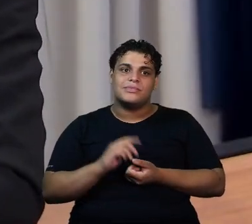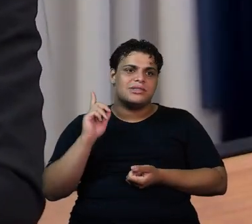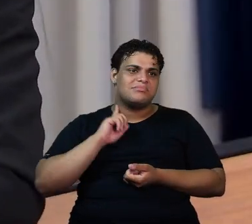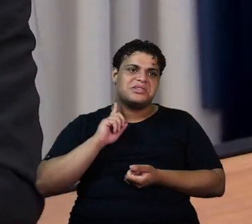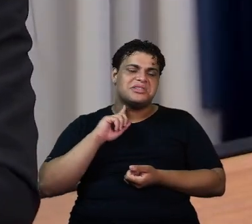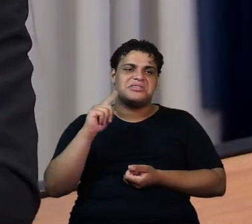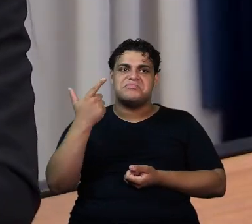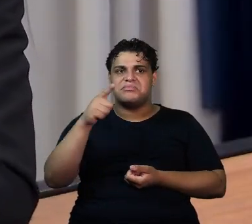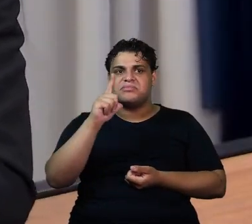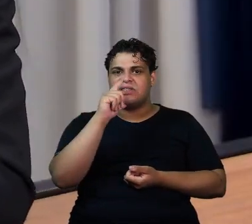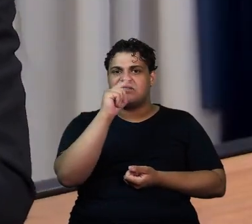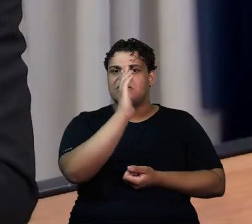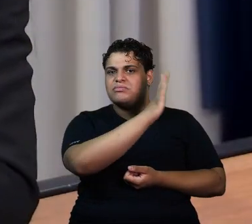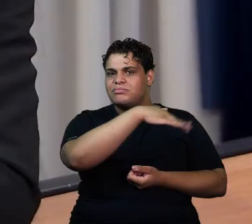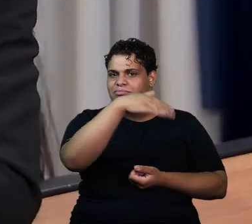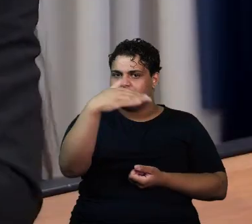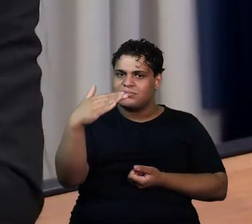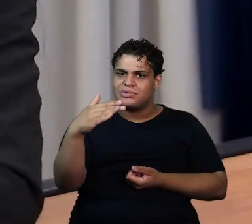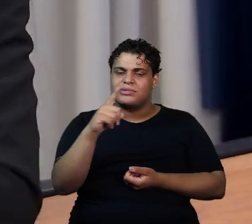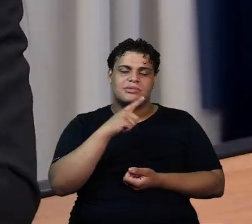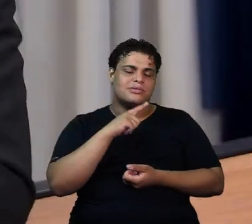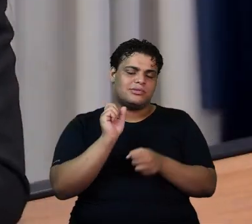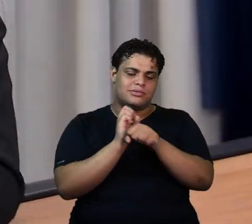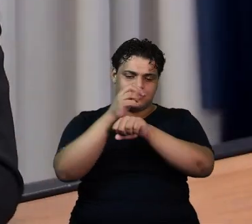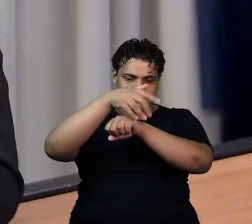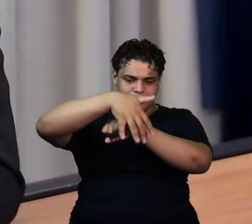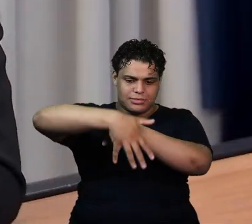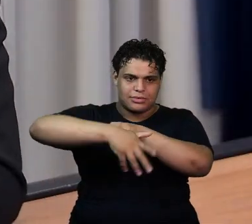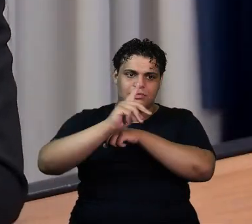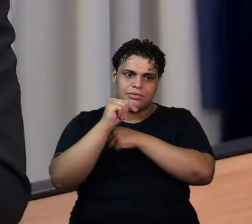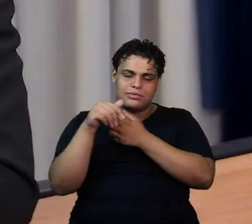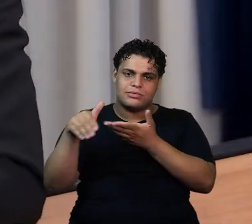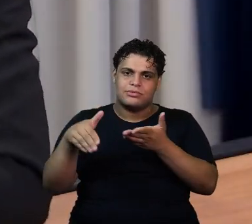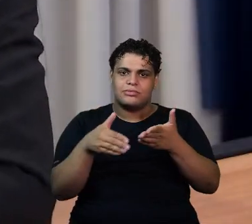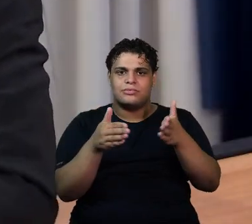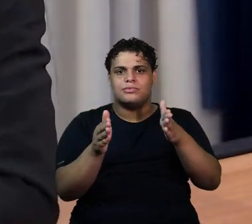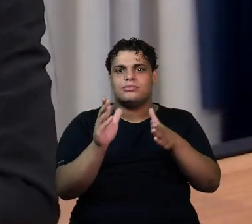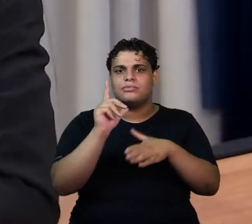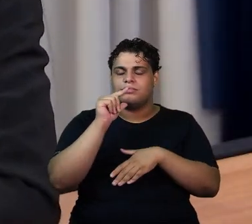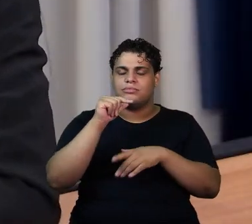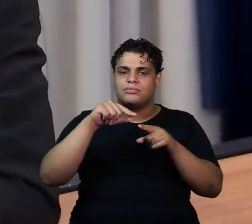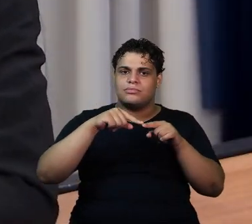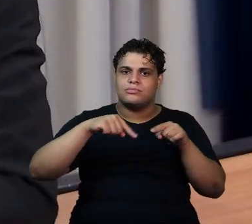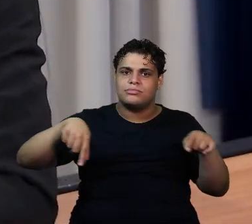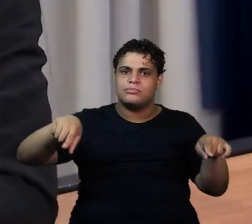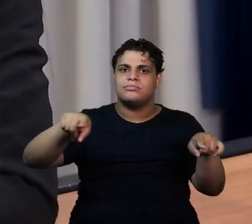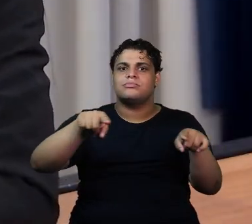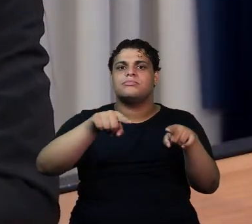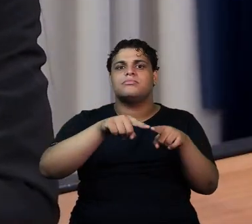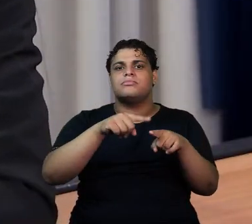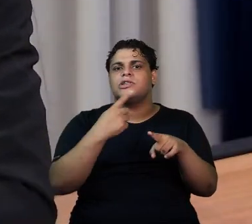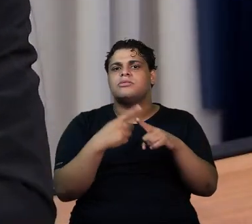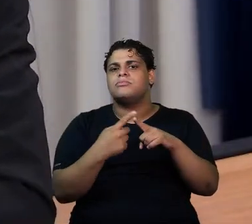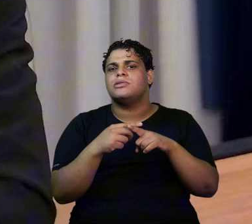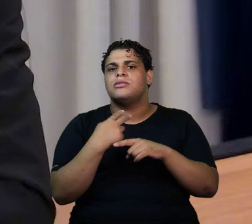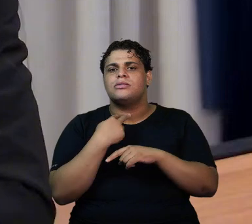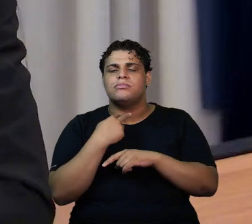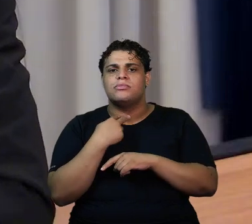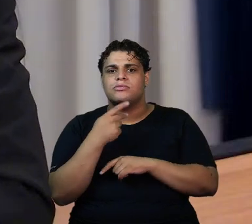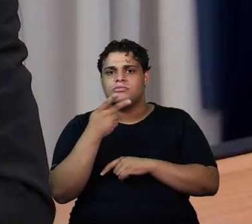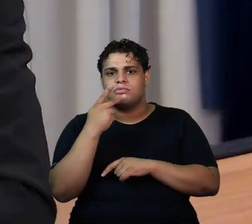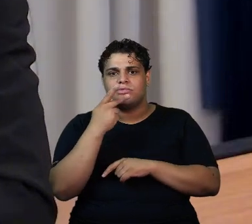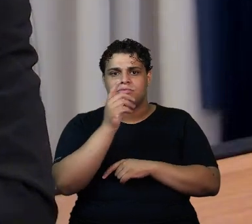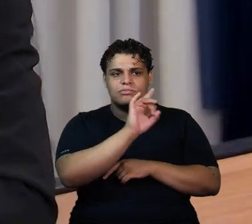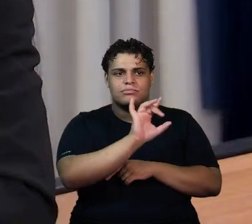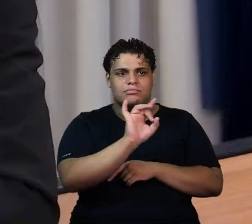tem mar, não é mesmo? Minas tem cachoeira, tem rio, tem lago. Por que a gente não pode falar sobre as espécies de